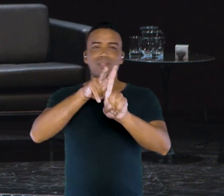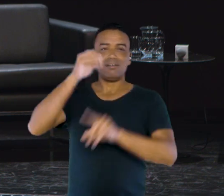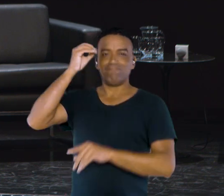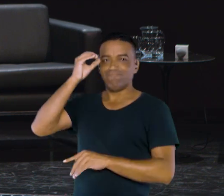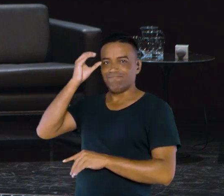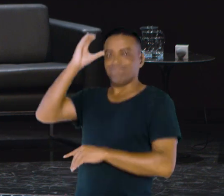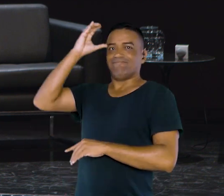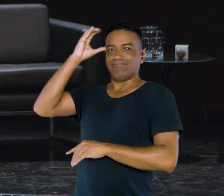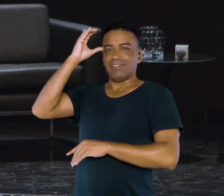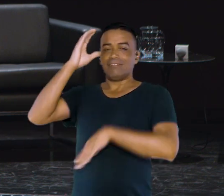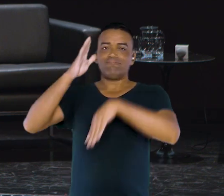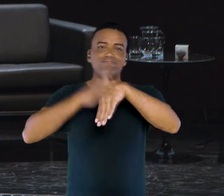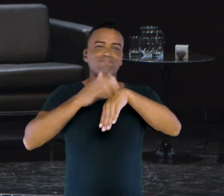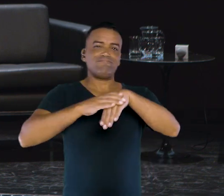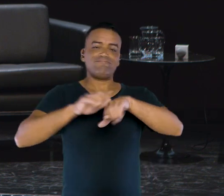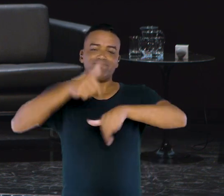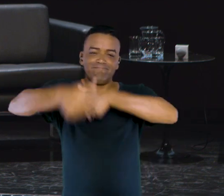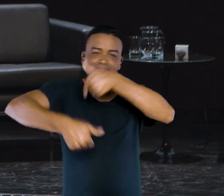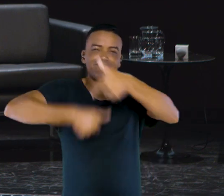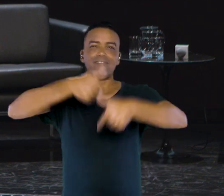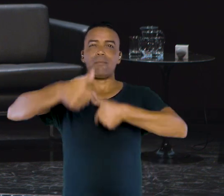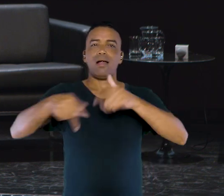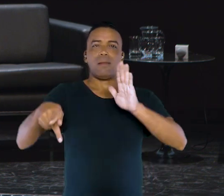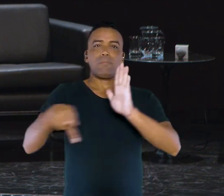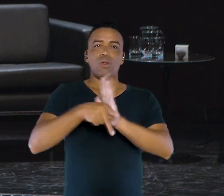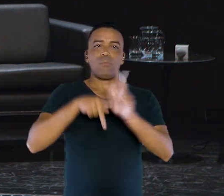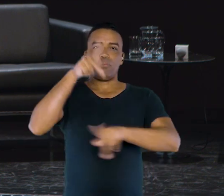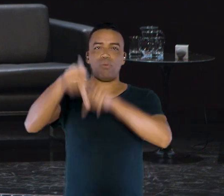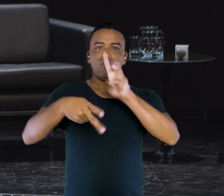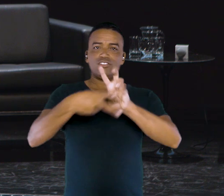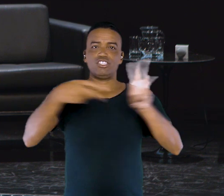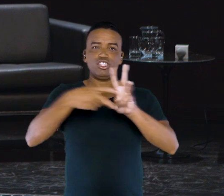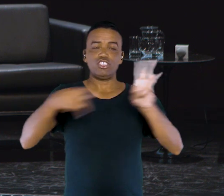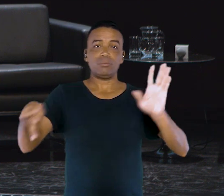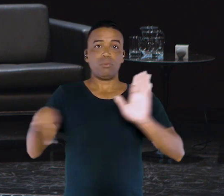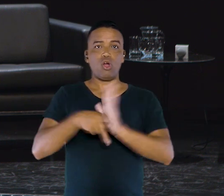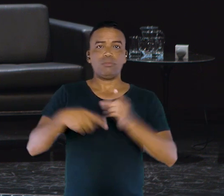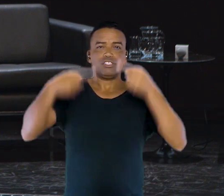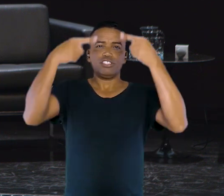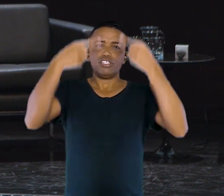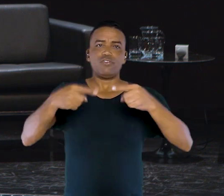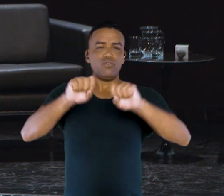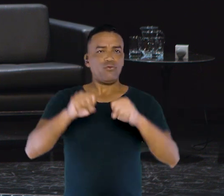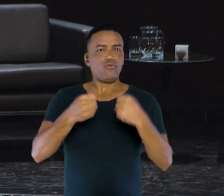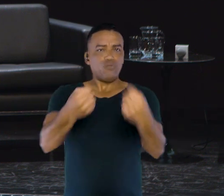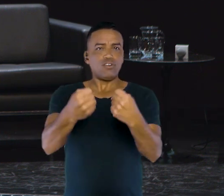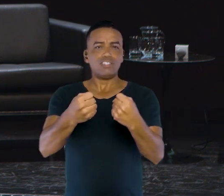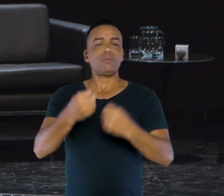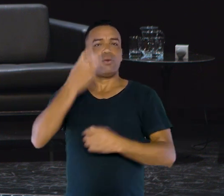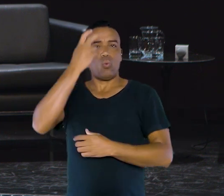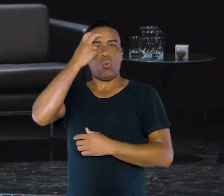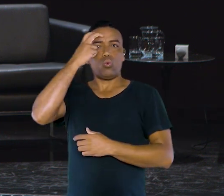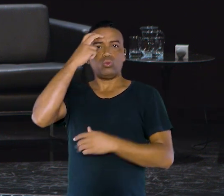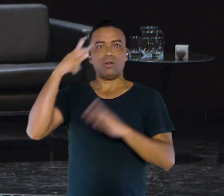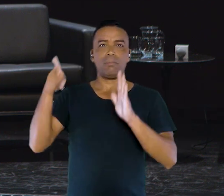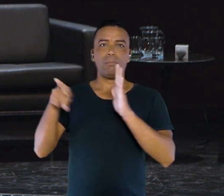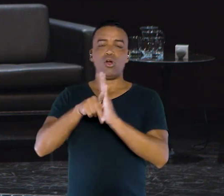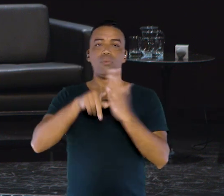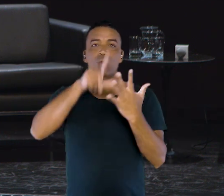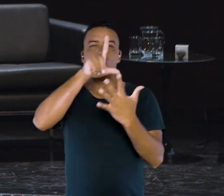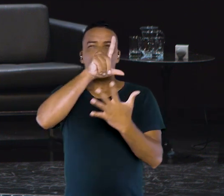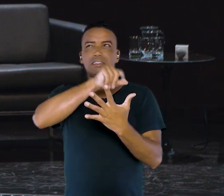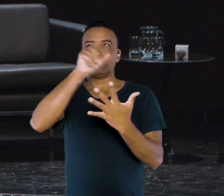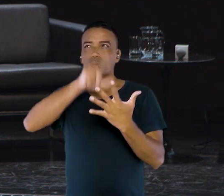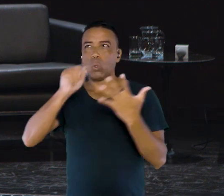visibilizar os saberes e fazeres dos povos indígenas, além de abordar os desafios e processos de fortalecimento cultural decorrentes